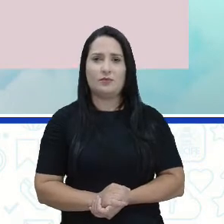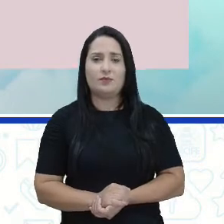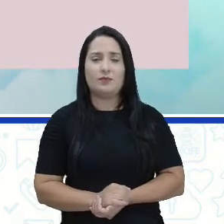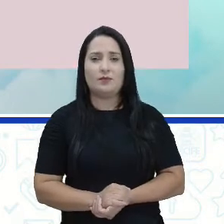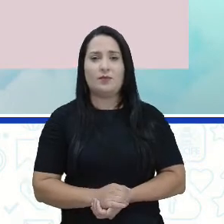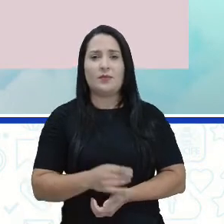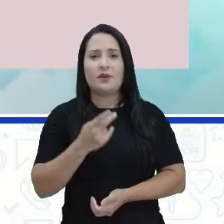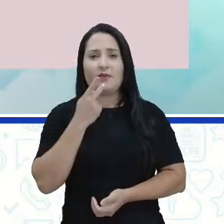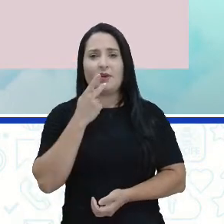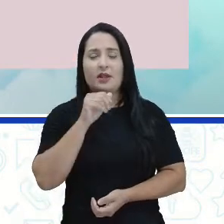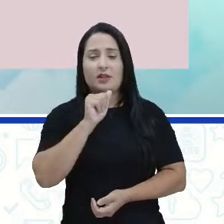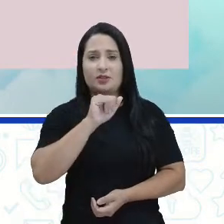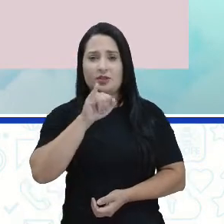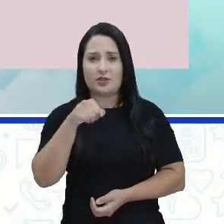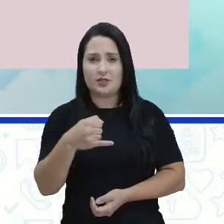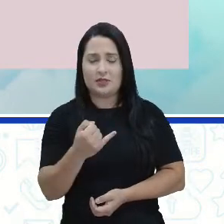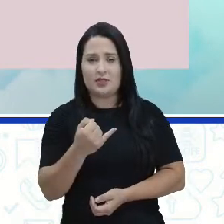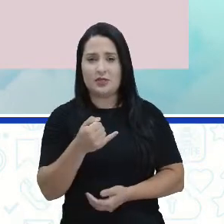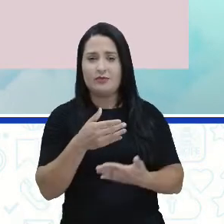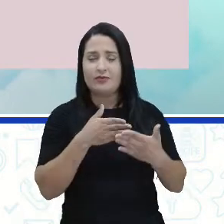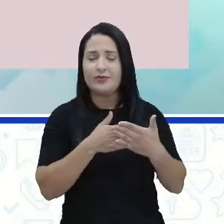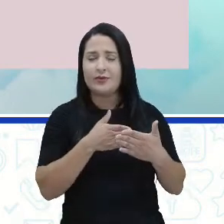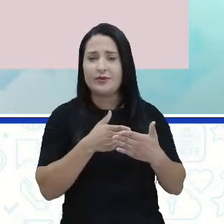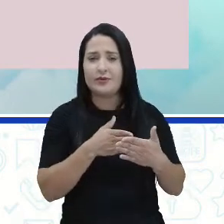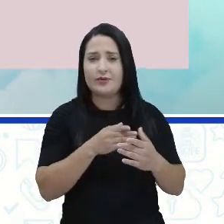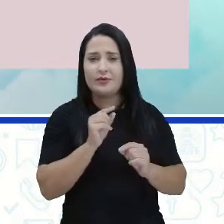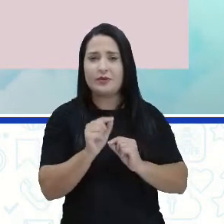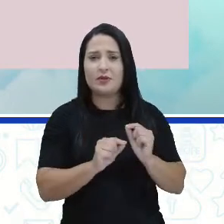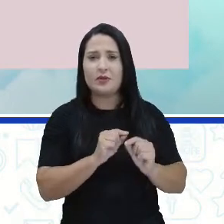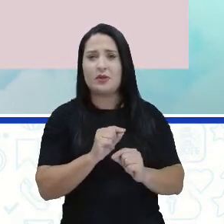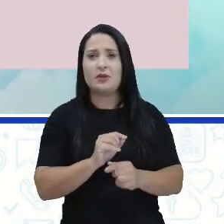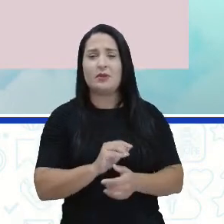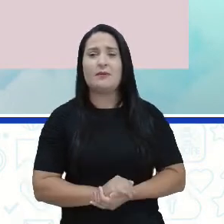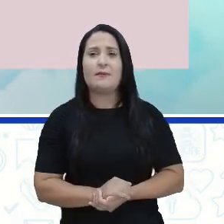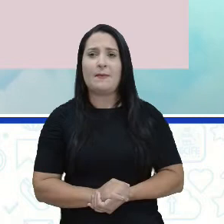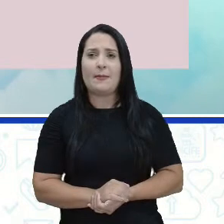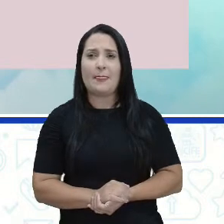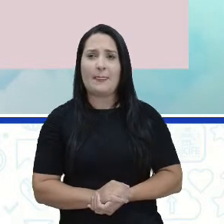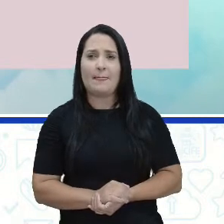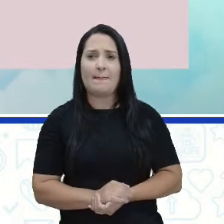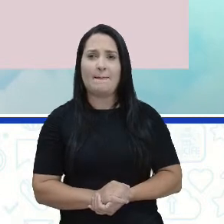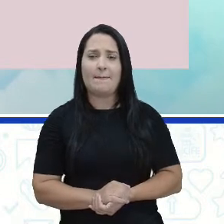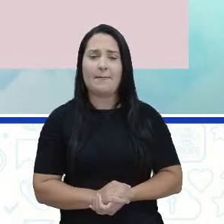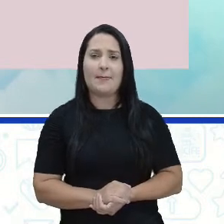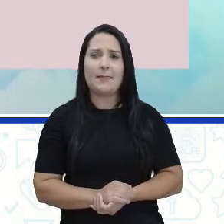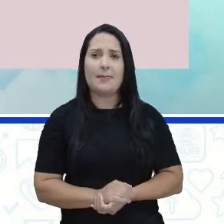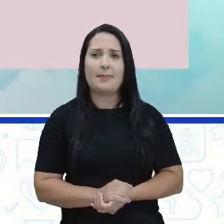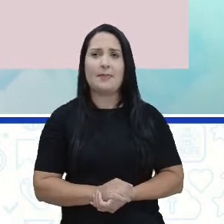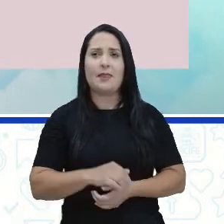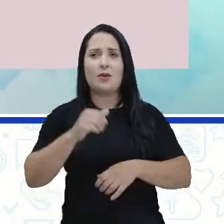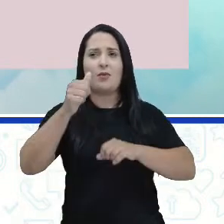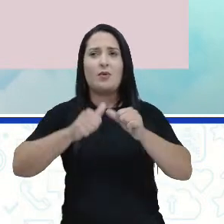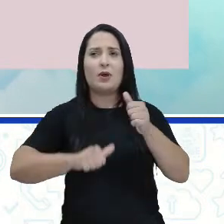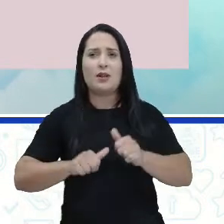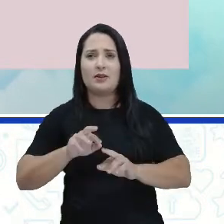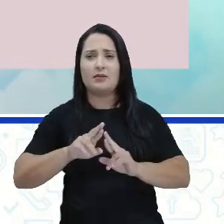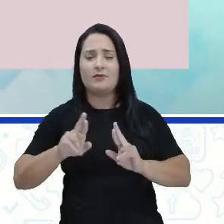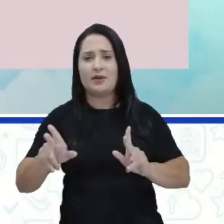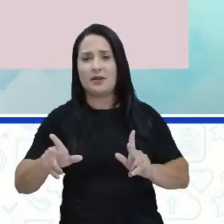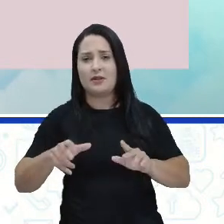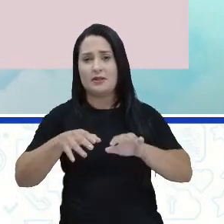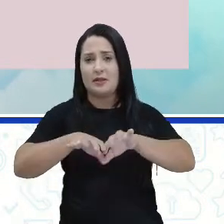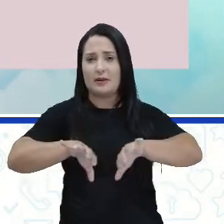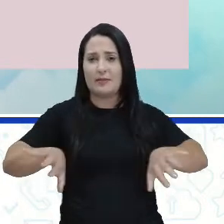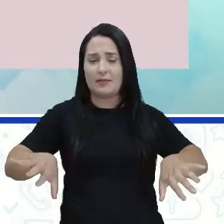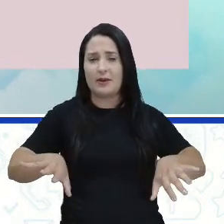Quando eu falo de um adjetivo restritivo, eu estou dizendo assim, ó, chama-se restritiva a qualidade que diferencia, separa